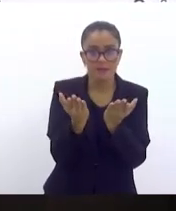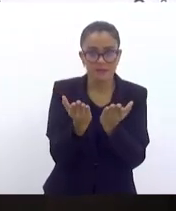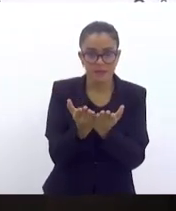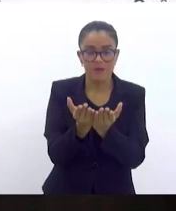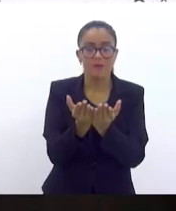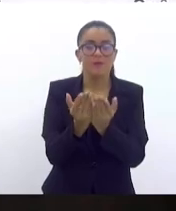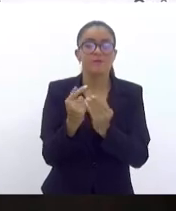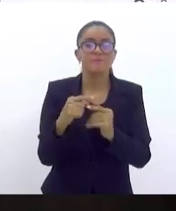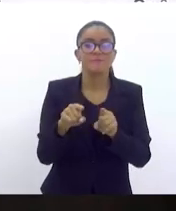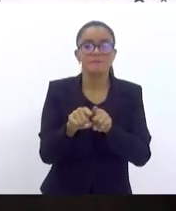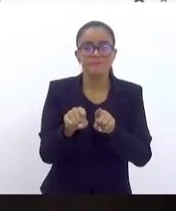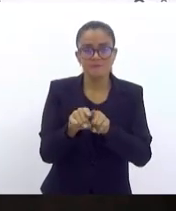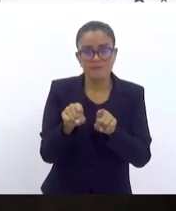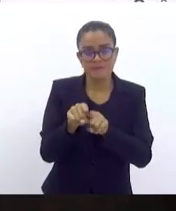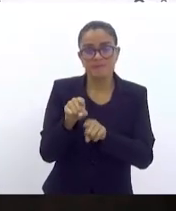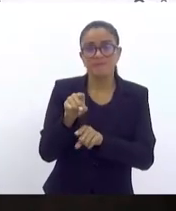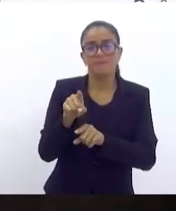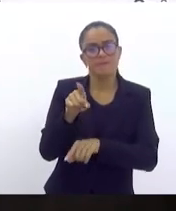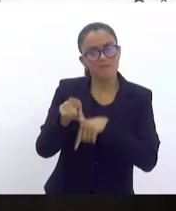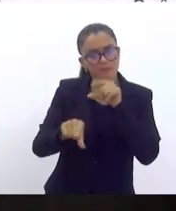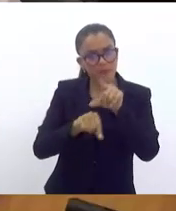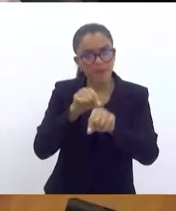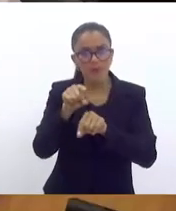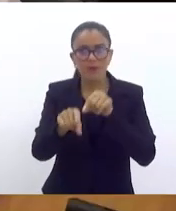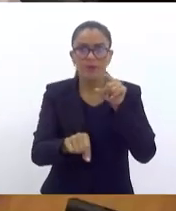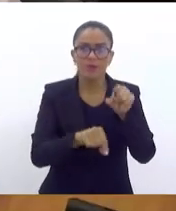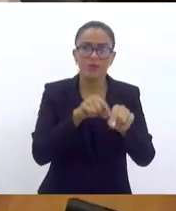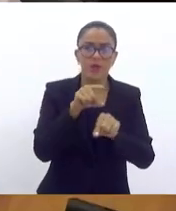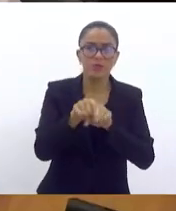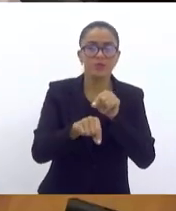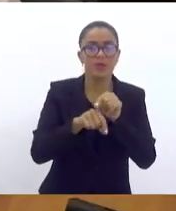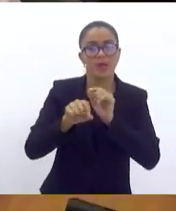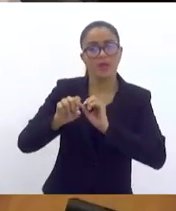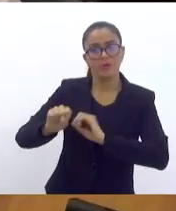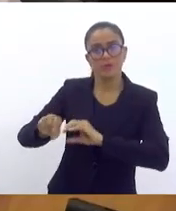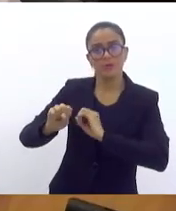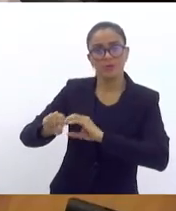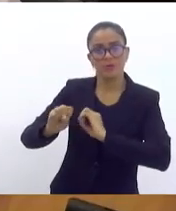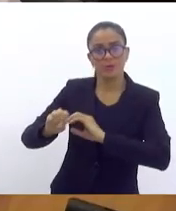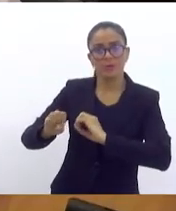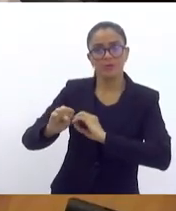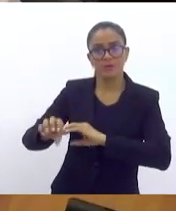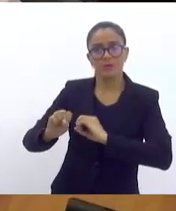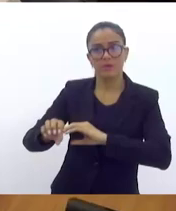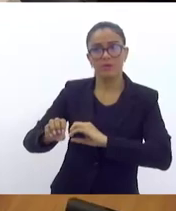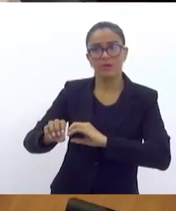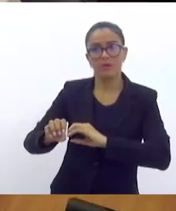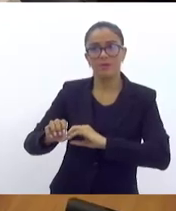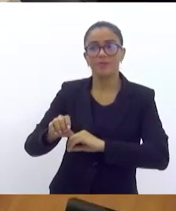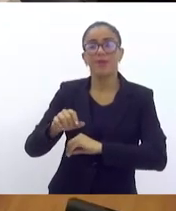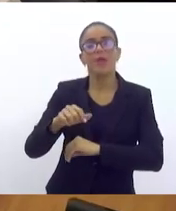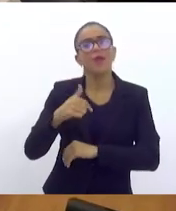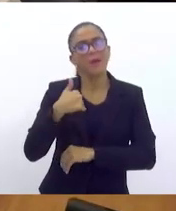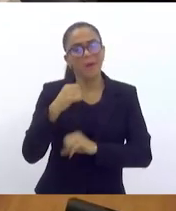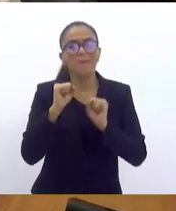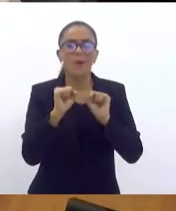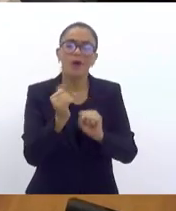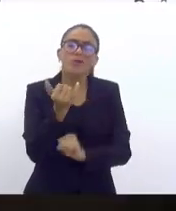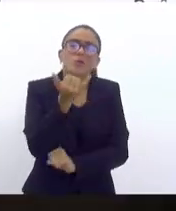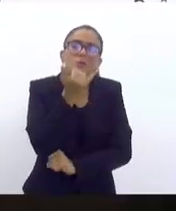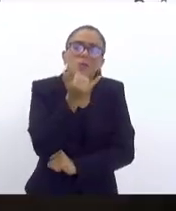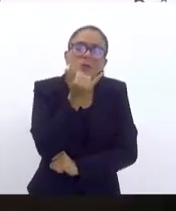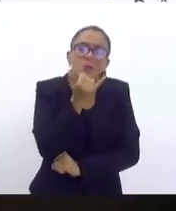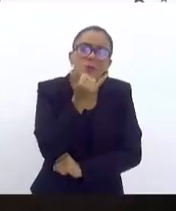fiz as minhas escolhas e eu escolhi a educação eu poderia dar desculpa